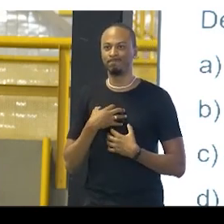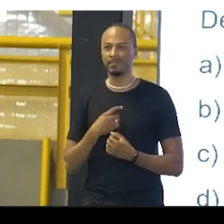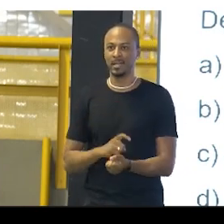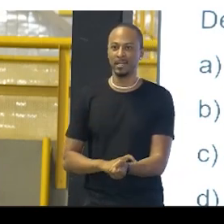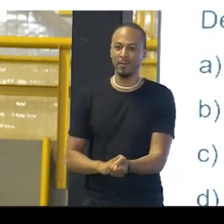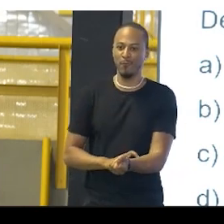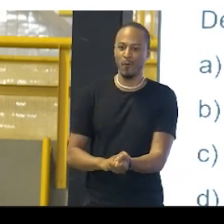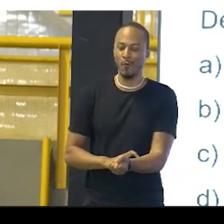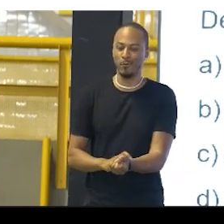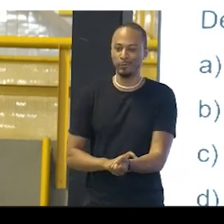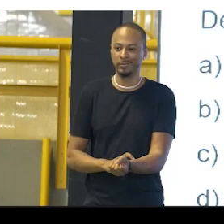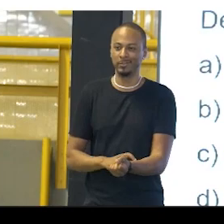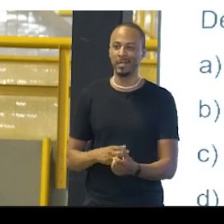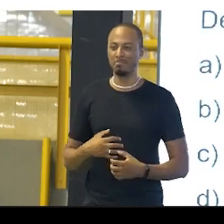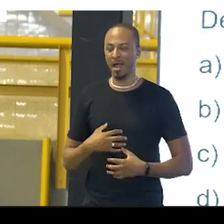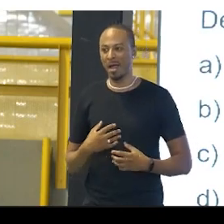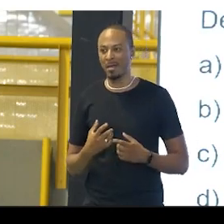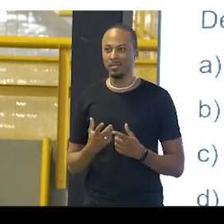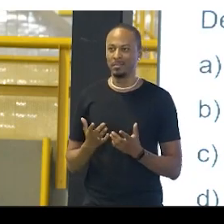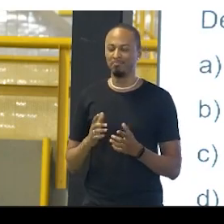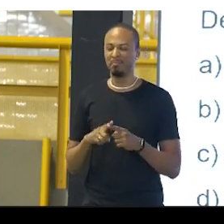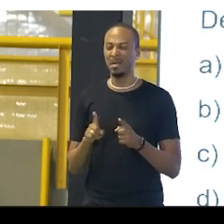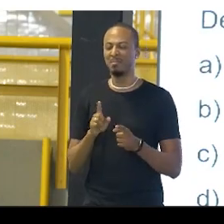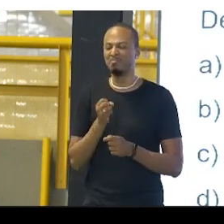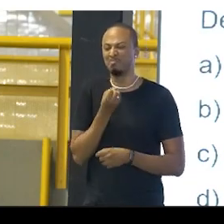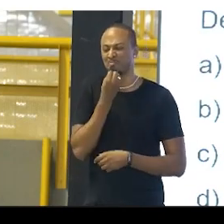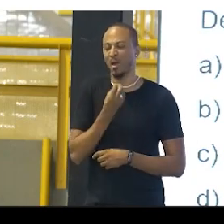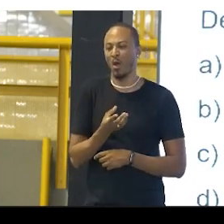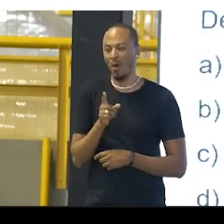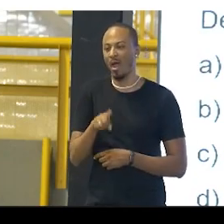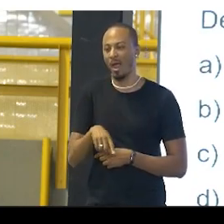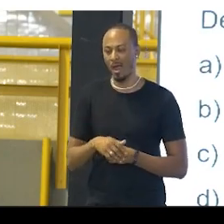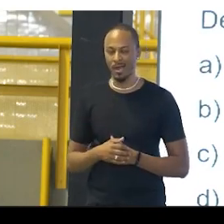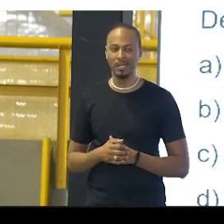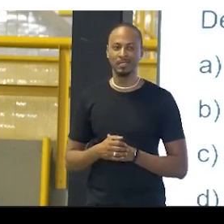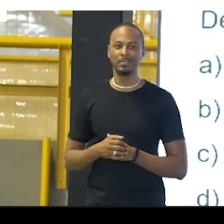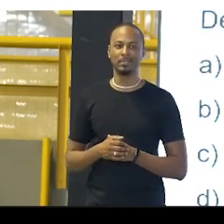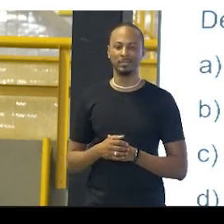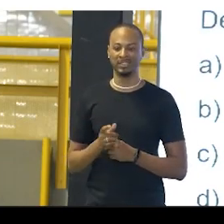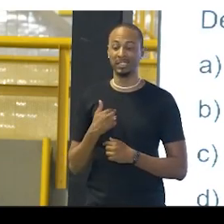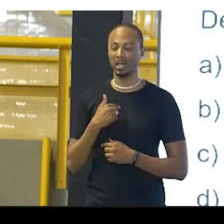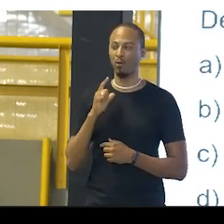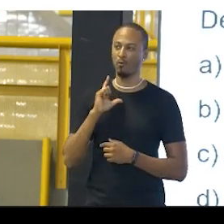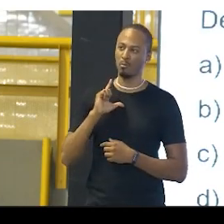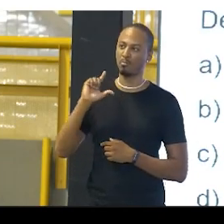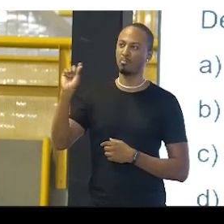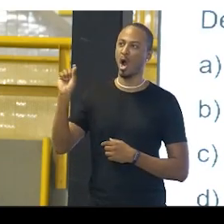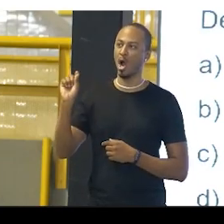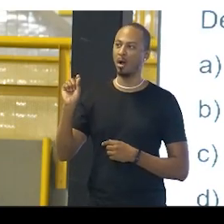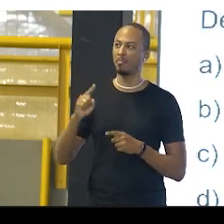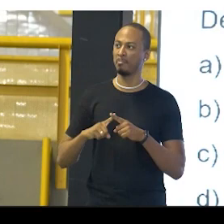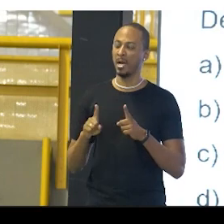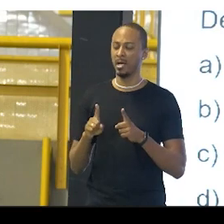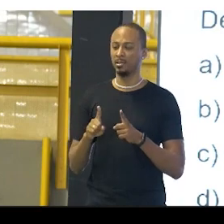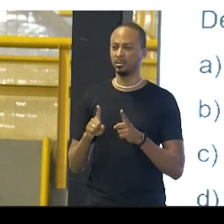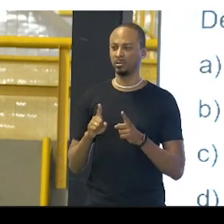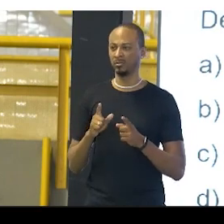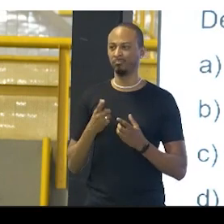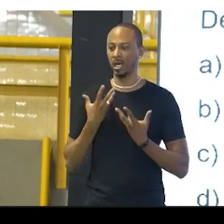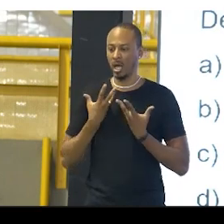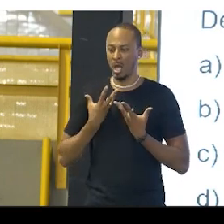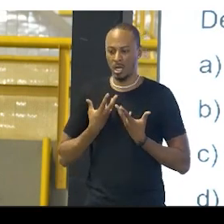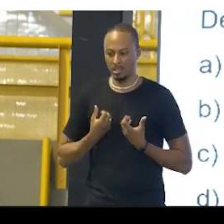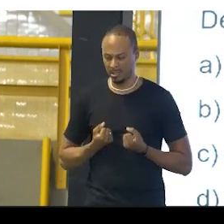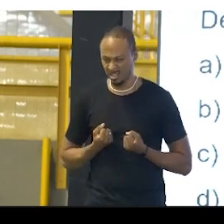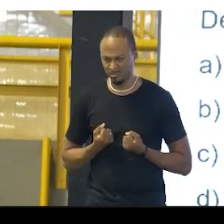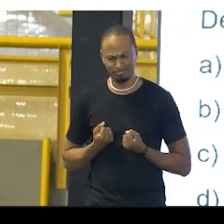barriga, tá? Mas é um friozinho gostoso. Tá? Saio daqui de maneira nenhuma, cansaço